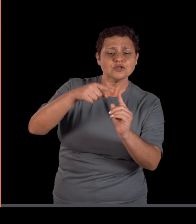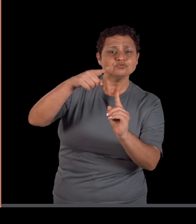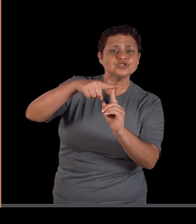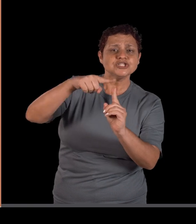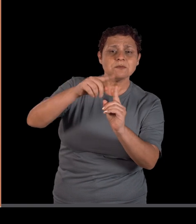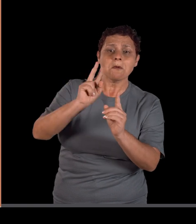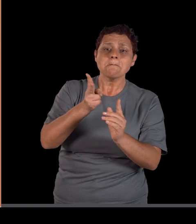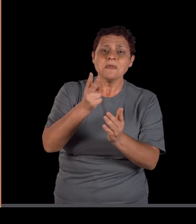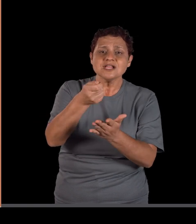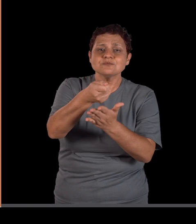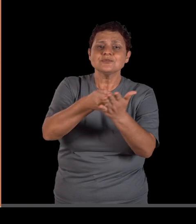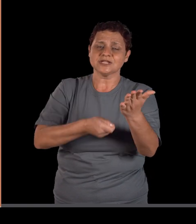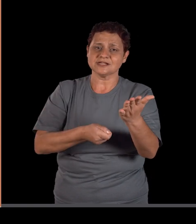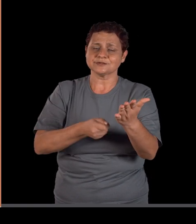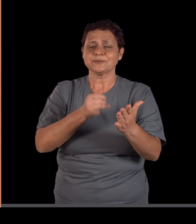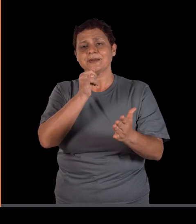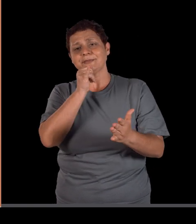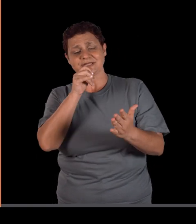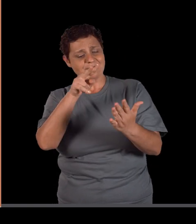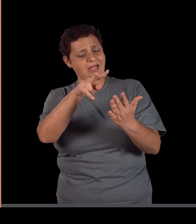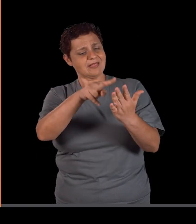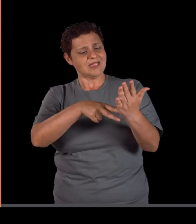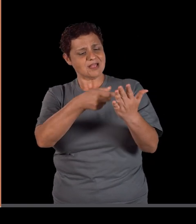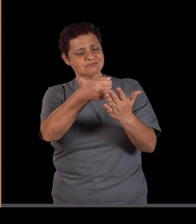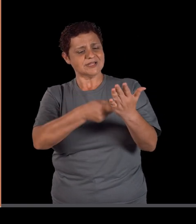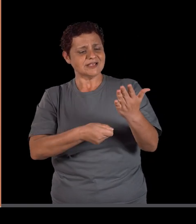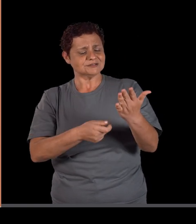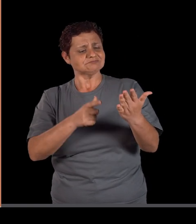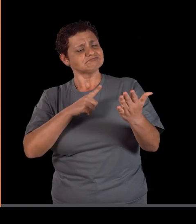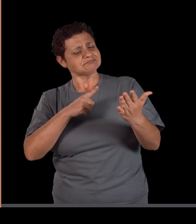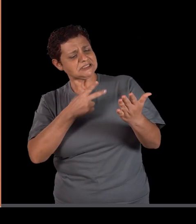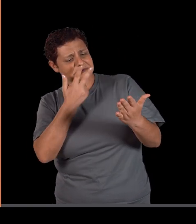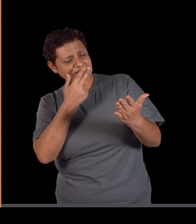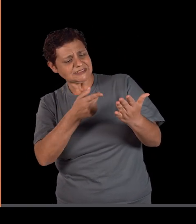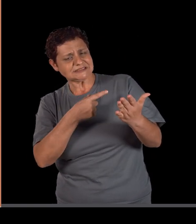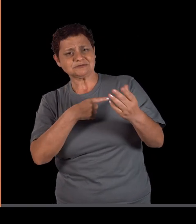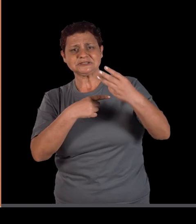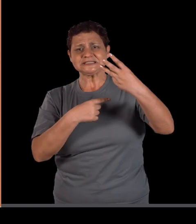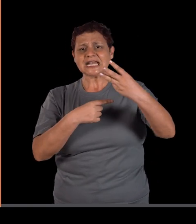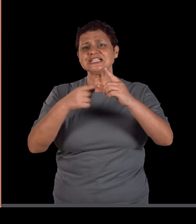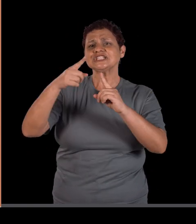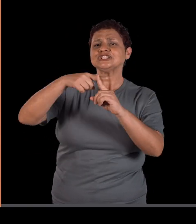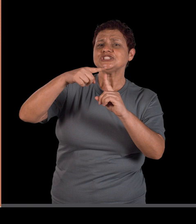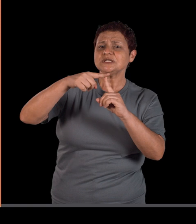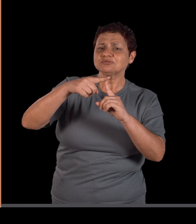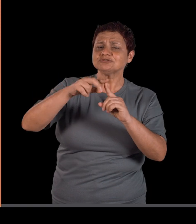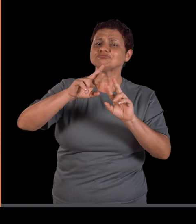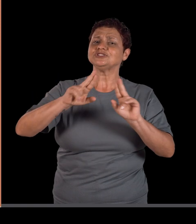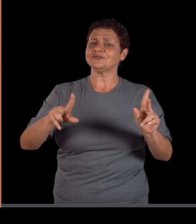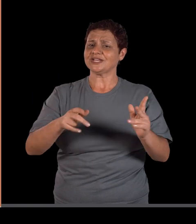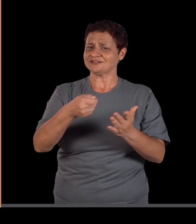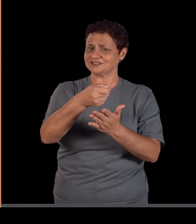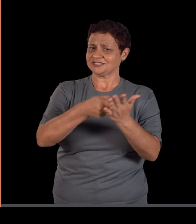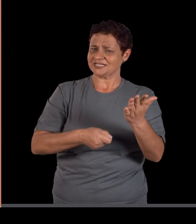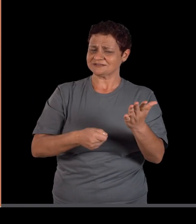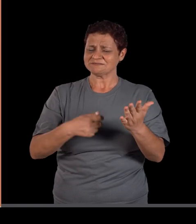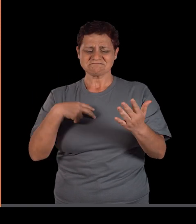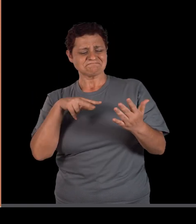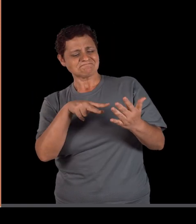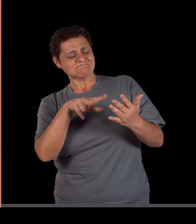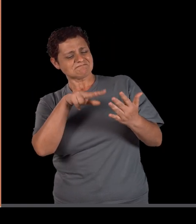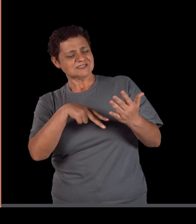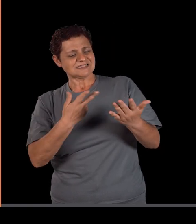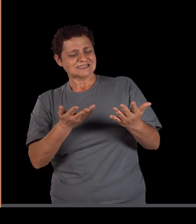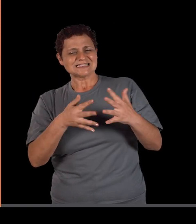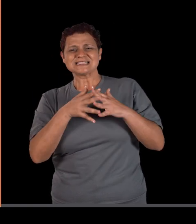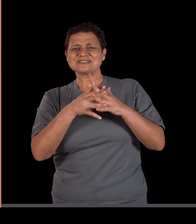tipos textuais. Às vezes a gente vê um texto e ele tem traços de 3 tipos textuais e a gente fica confuso sem